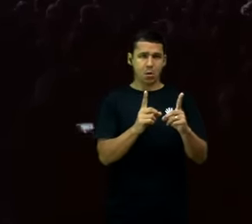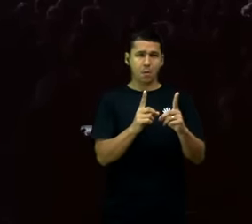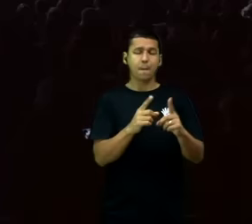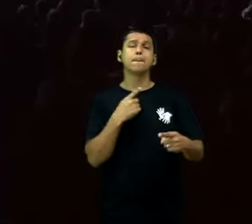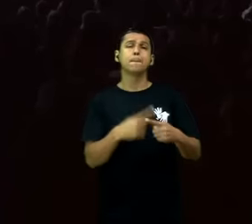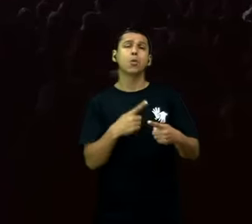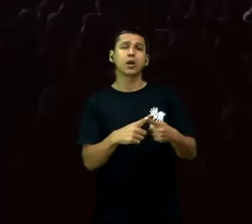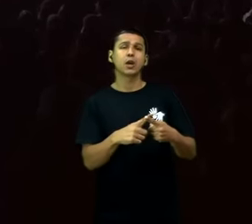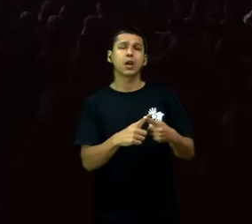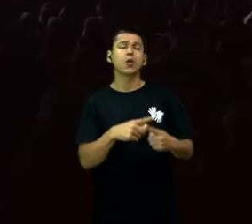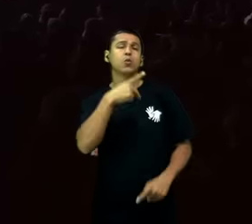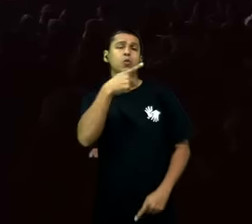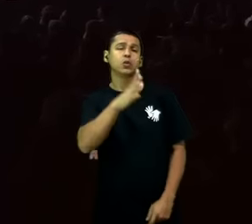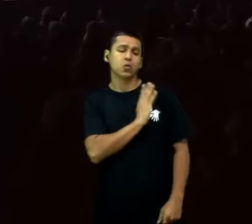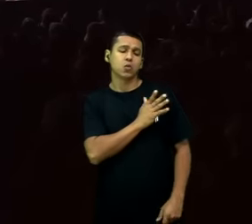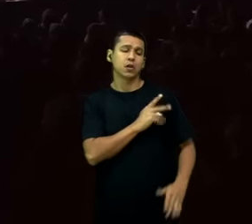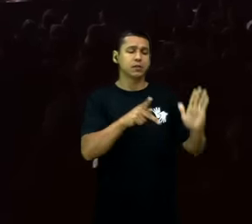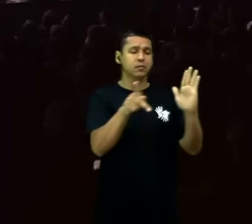dele.